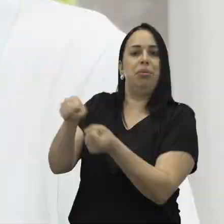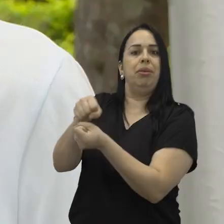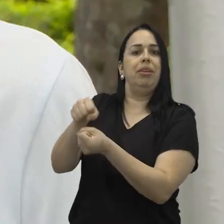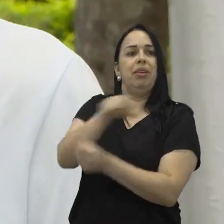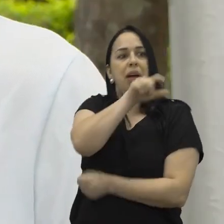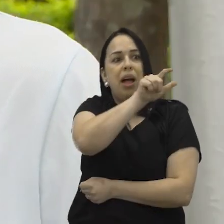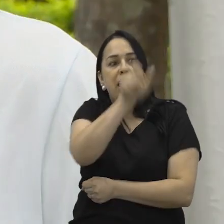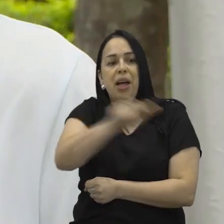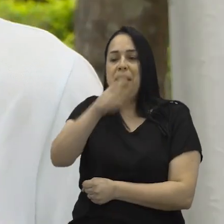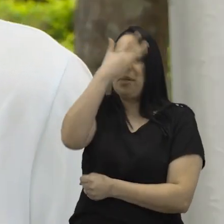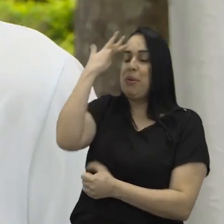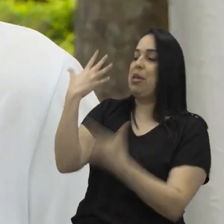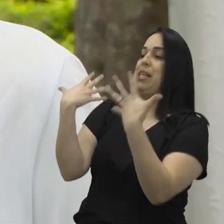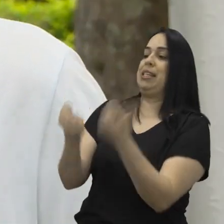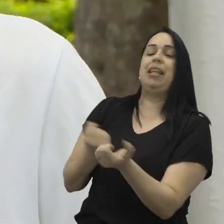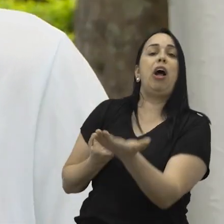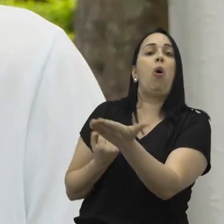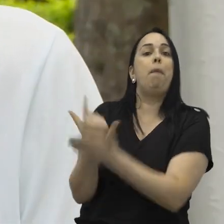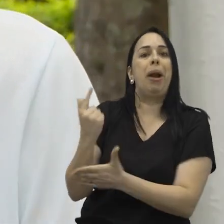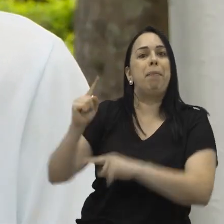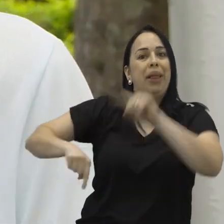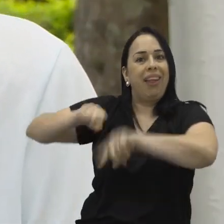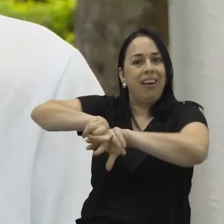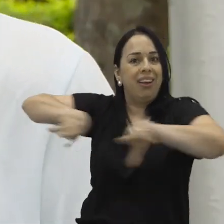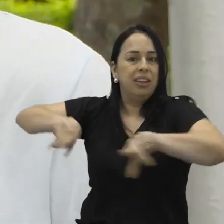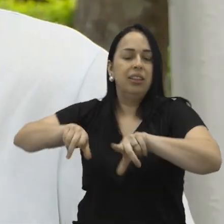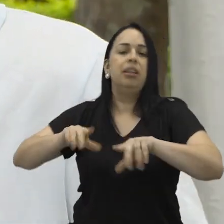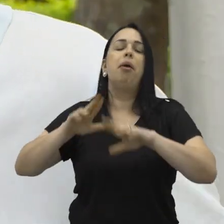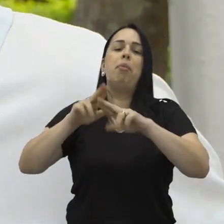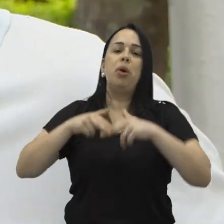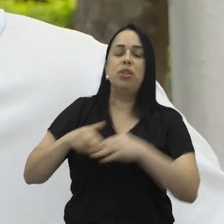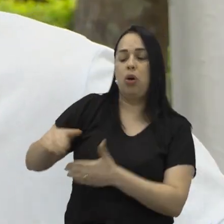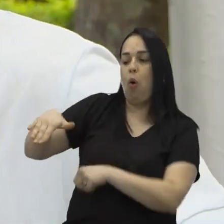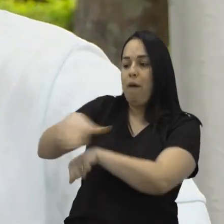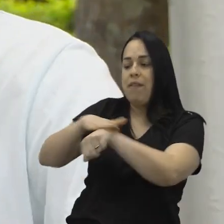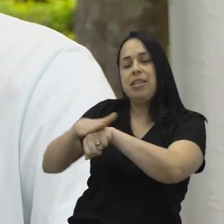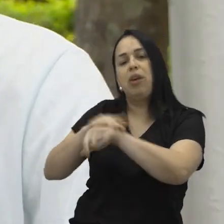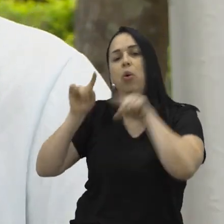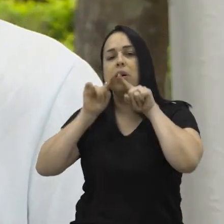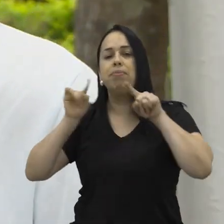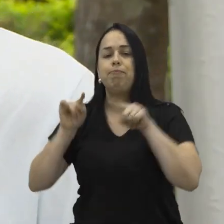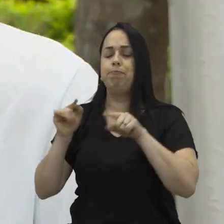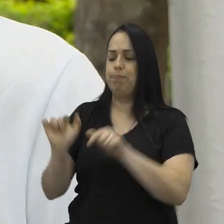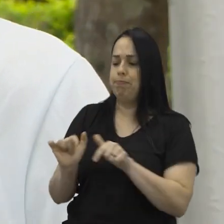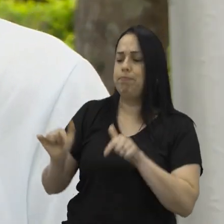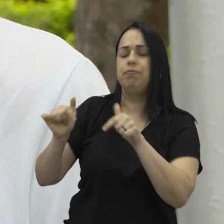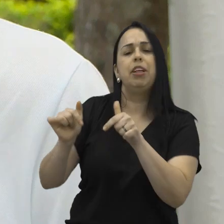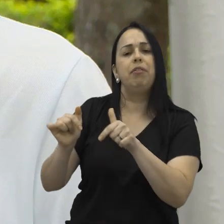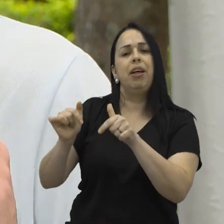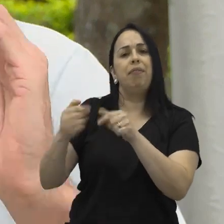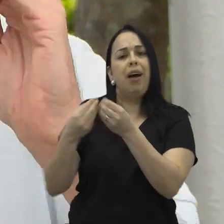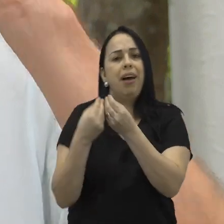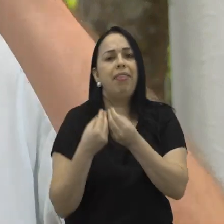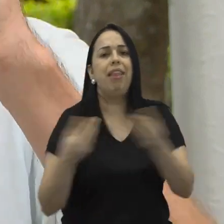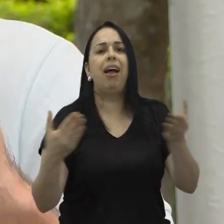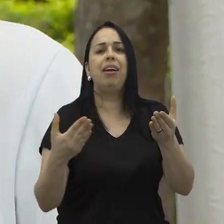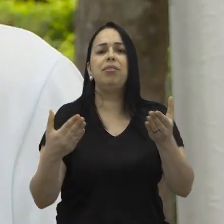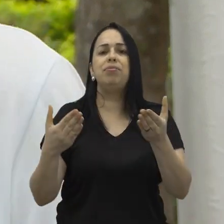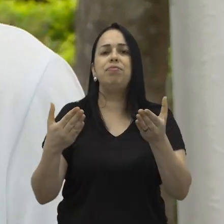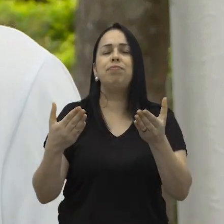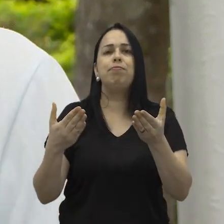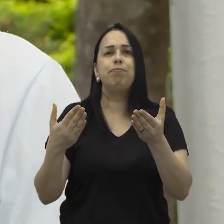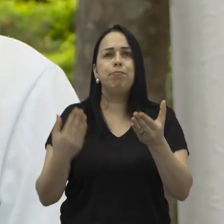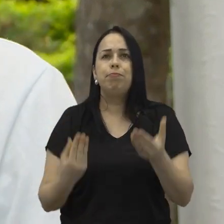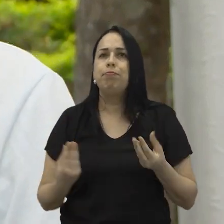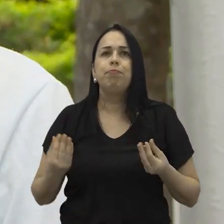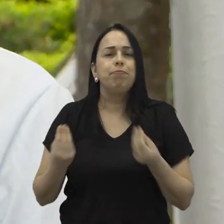consegue vender Então você entender seu mercado conversar com seus funcionários e fazer essa ação de forma proativa vai garantir um